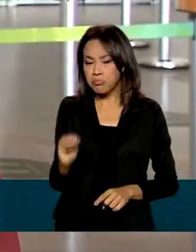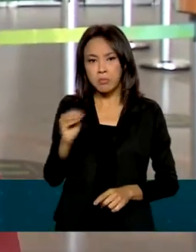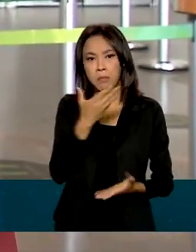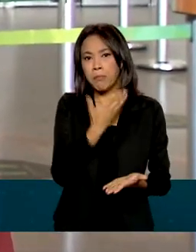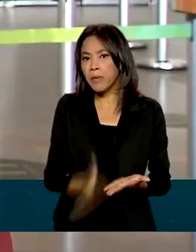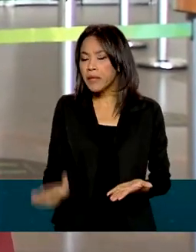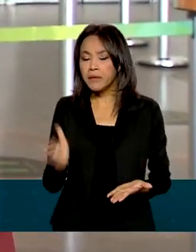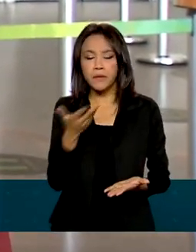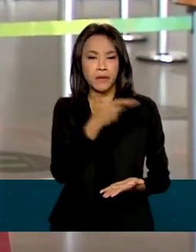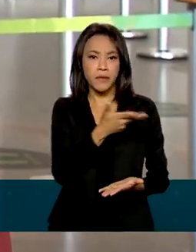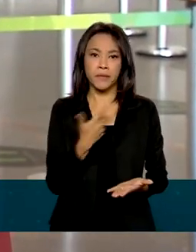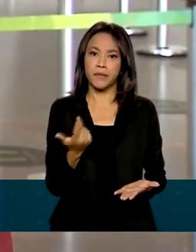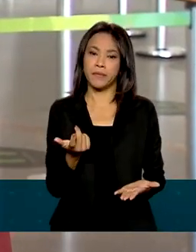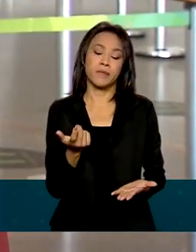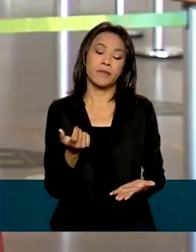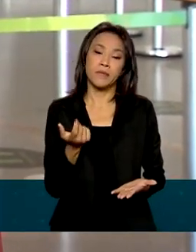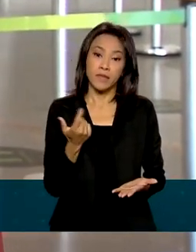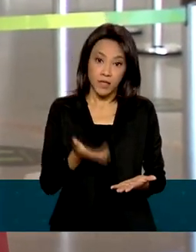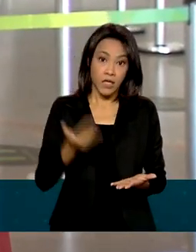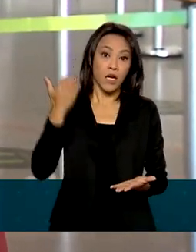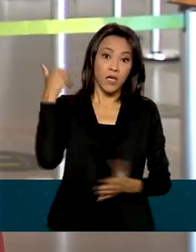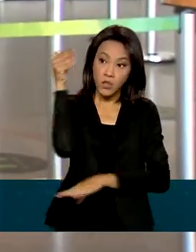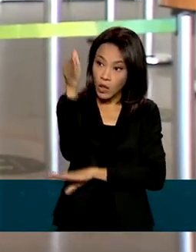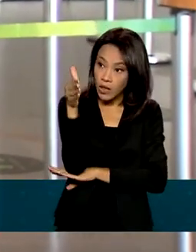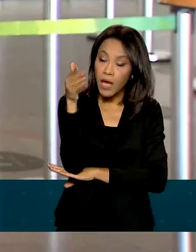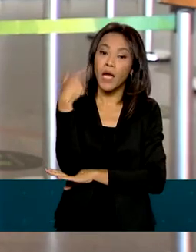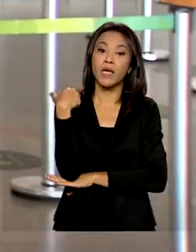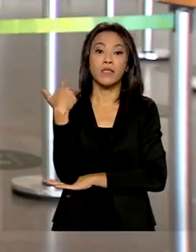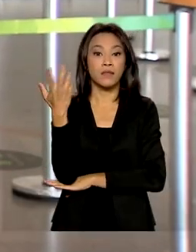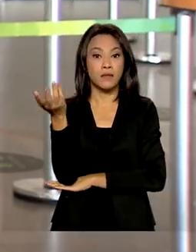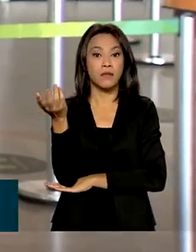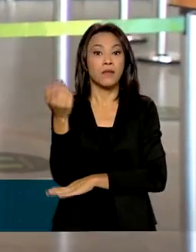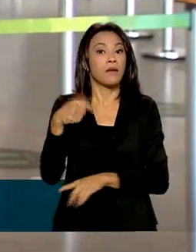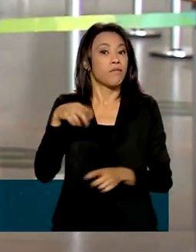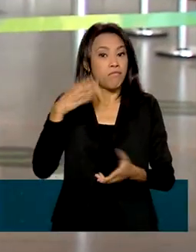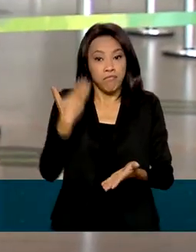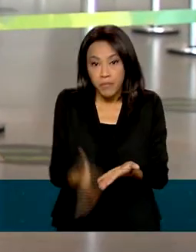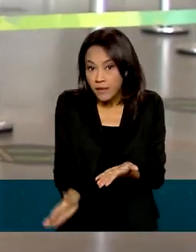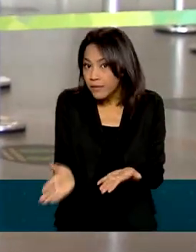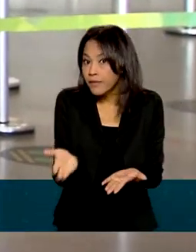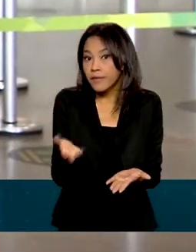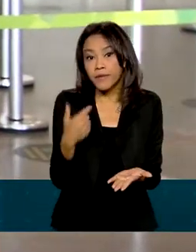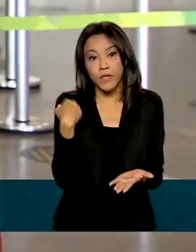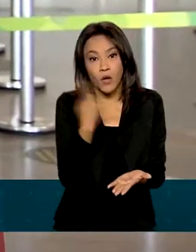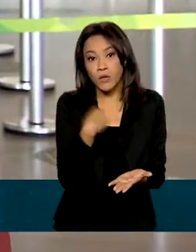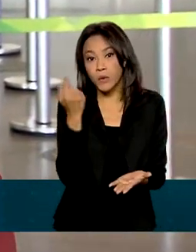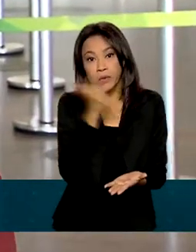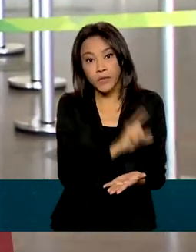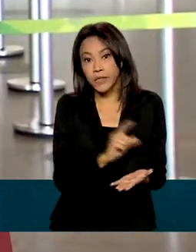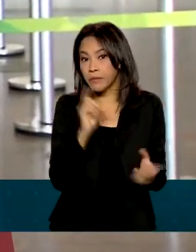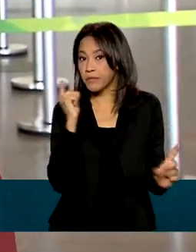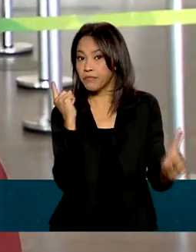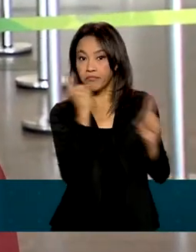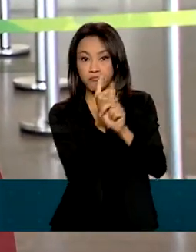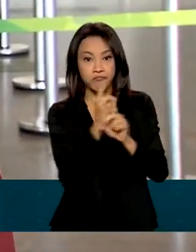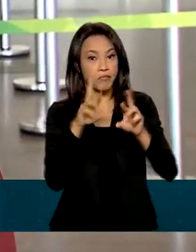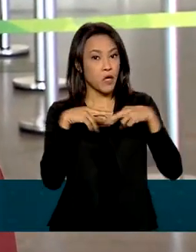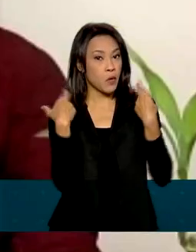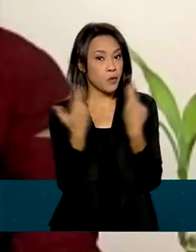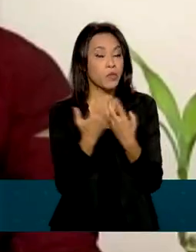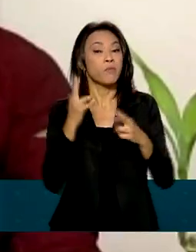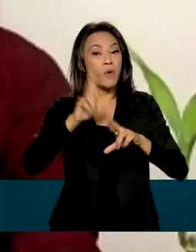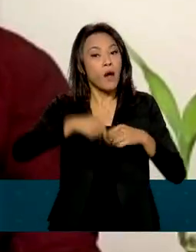que ela tinha, né, feito em hotéis aqui em Brasília. E no final das contas a gente não conseguiu se reunir por causa desse